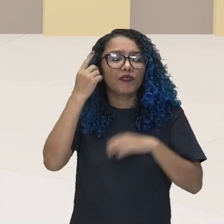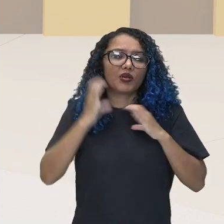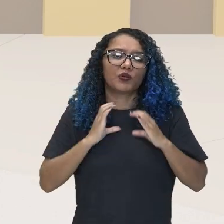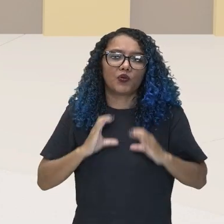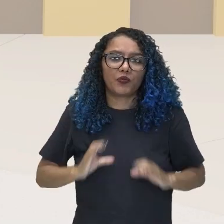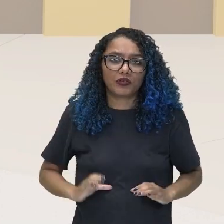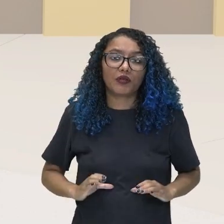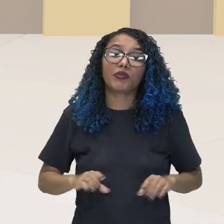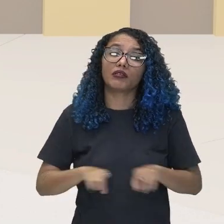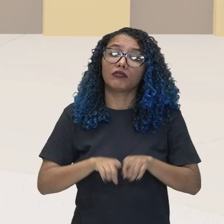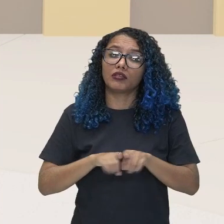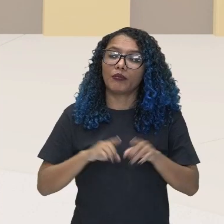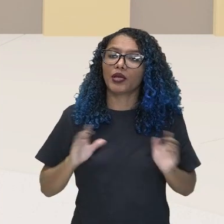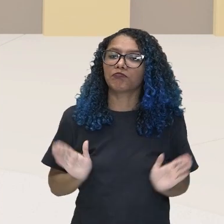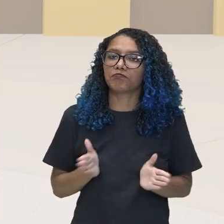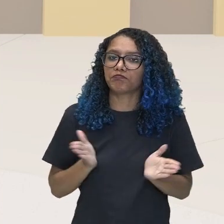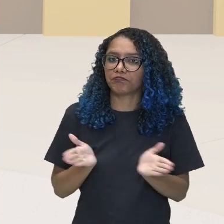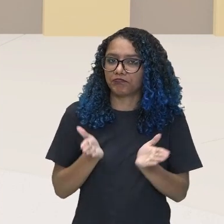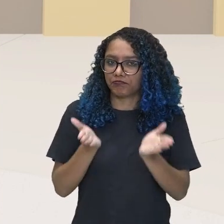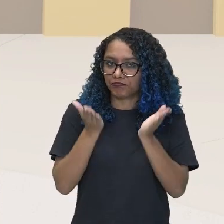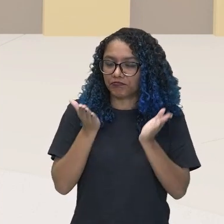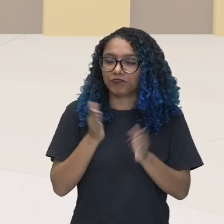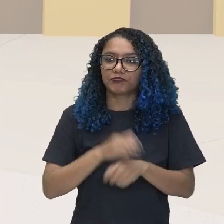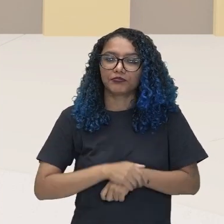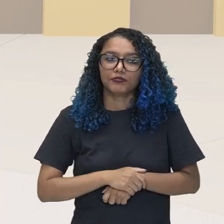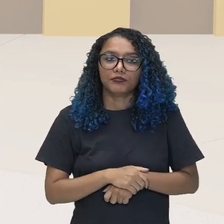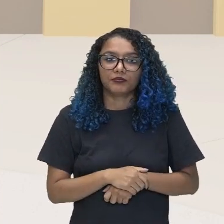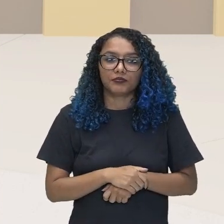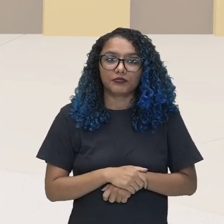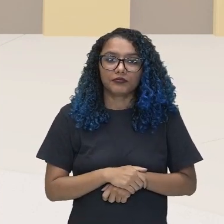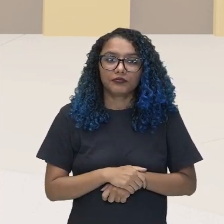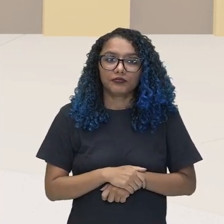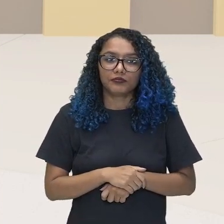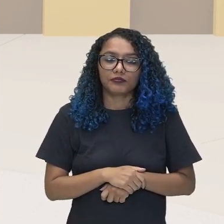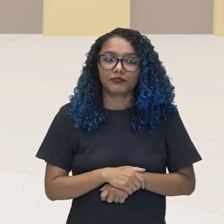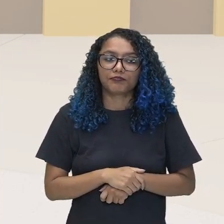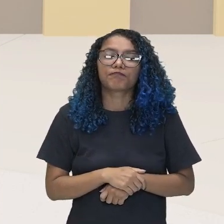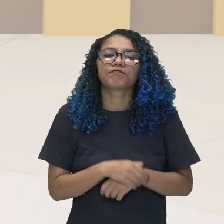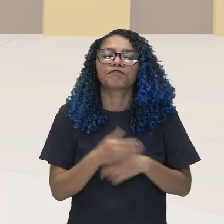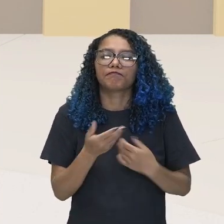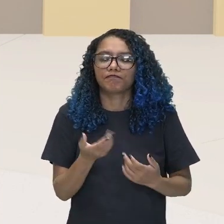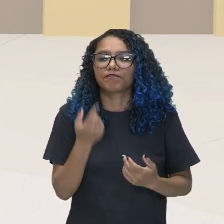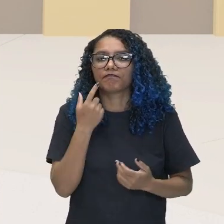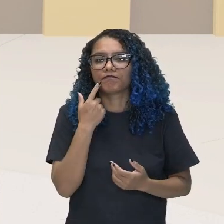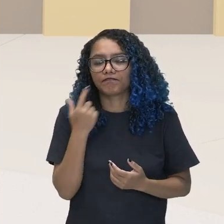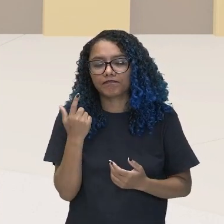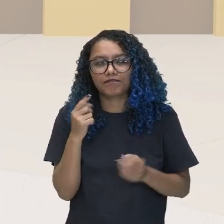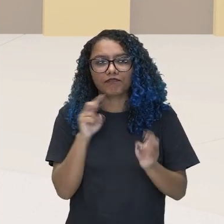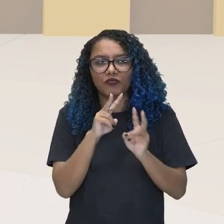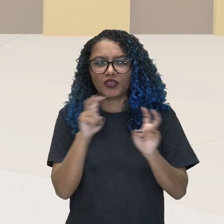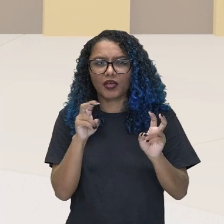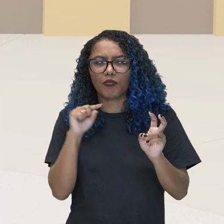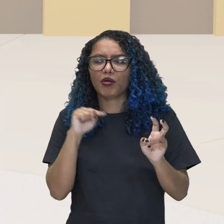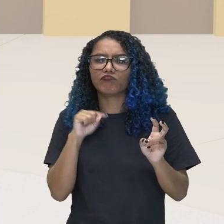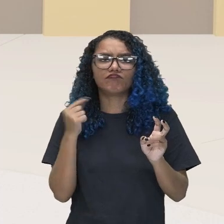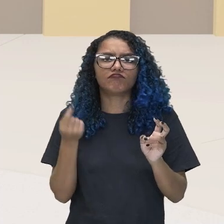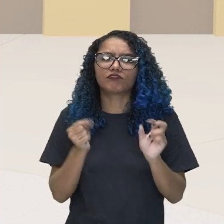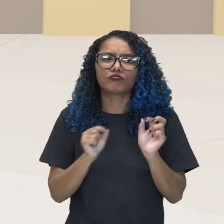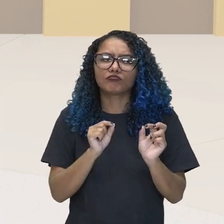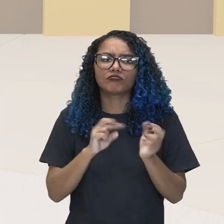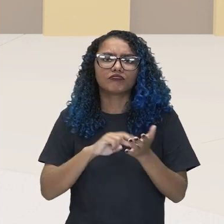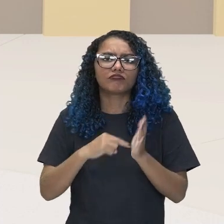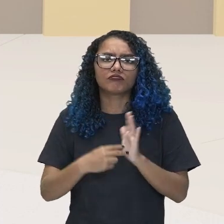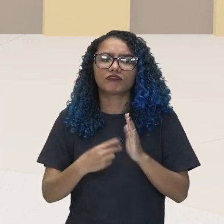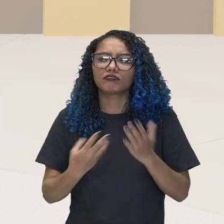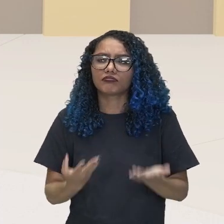comportamentos e motivações. Então, quando eu estou falando dessa compreensão de si mesmo, né, eu estou falando dessa minha capacidade